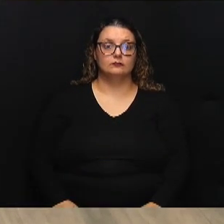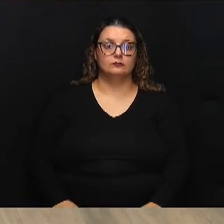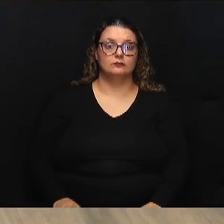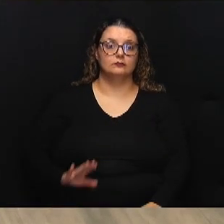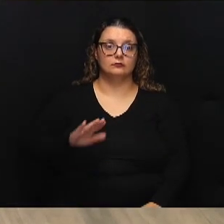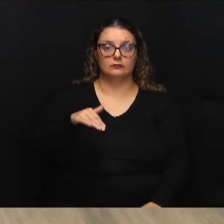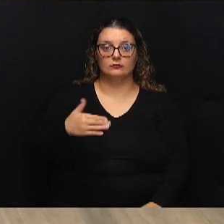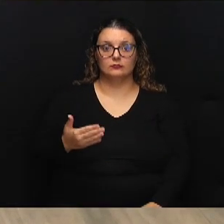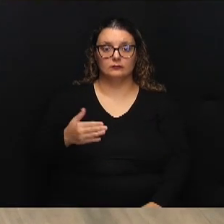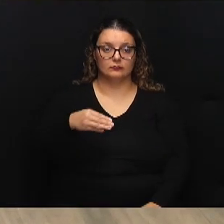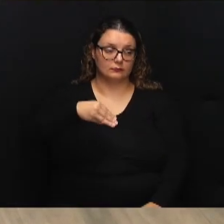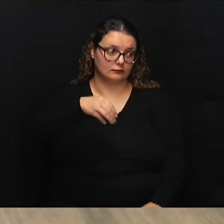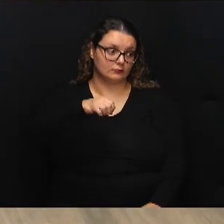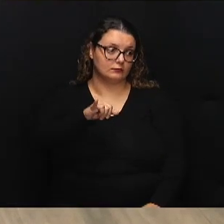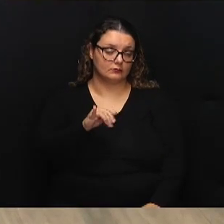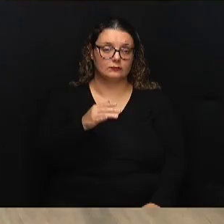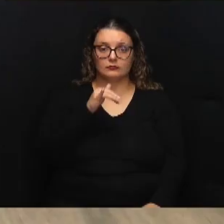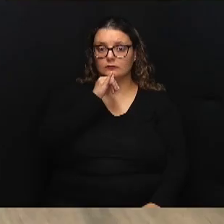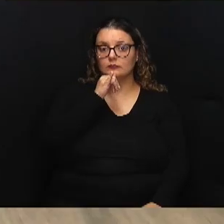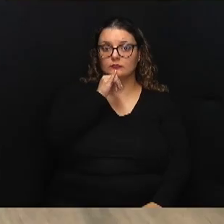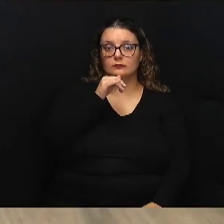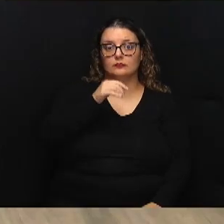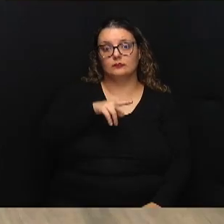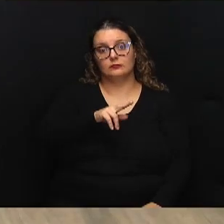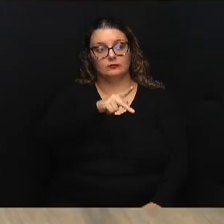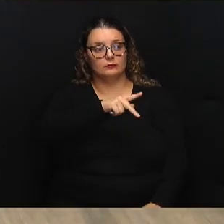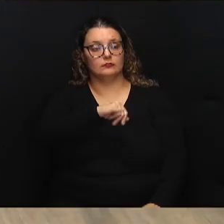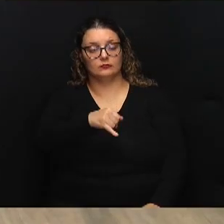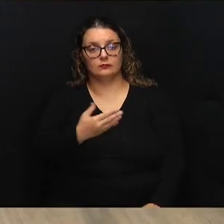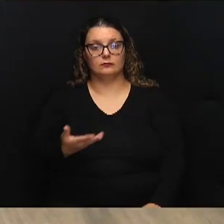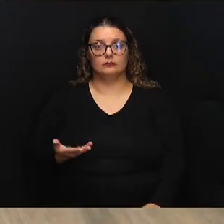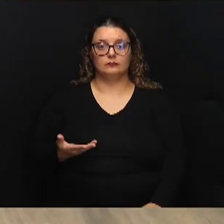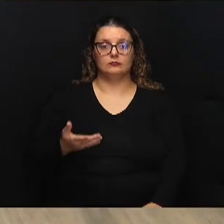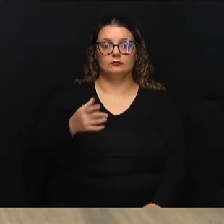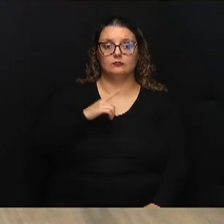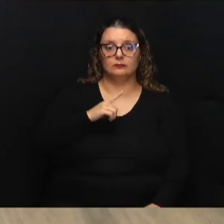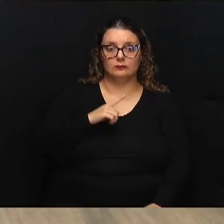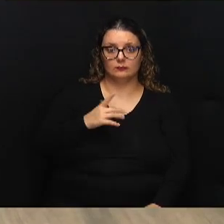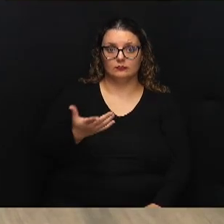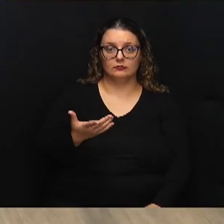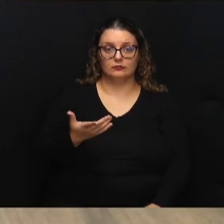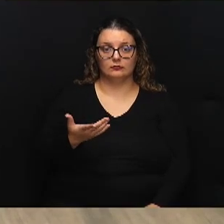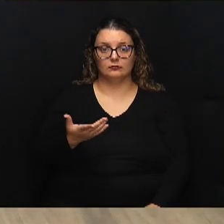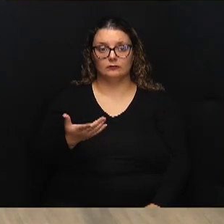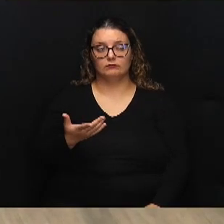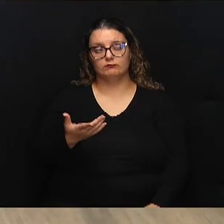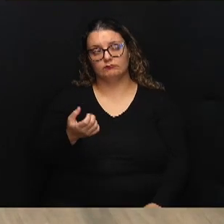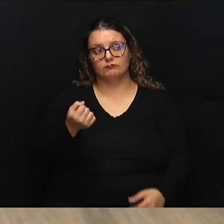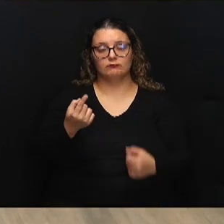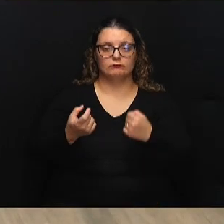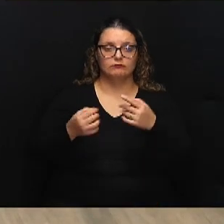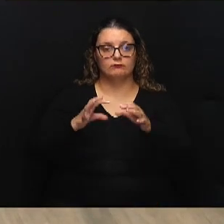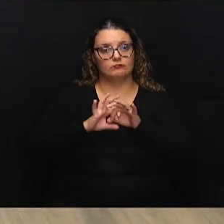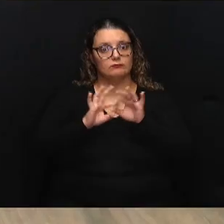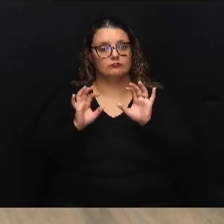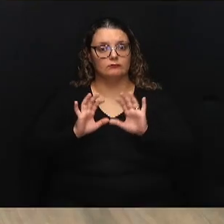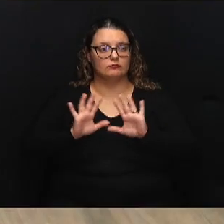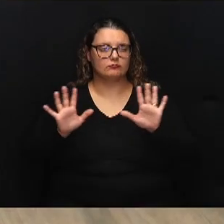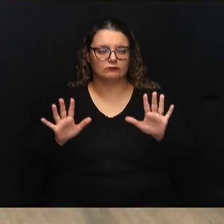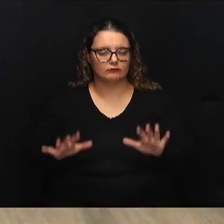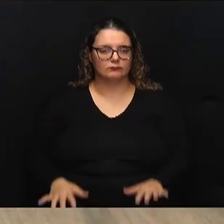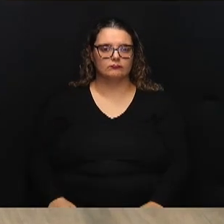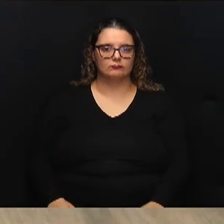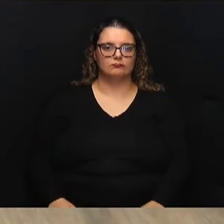é MEI, por exemplo, né, o PJ, ele tem, aparentemente, algumas liberdades.